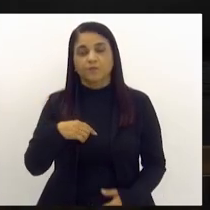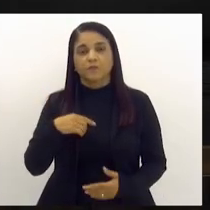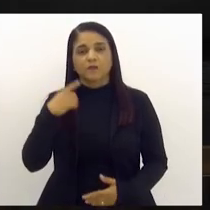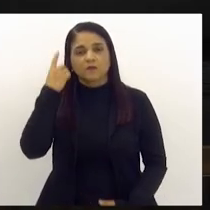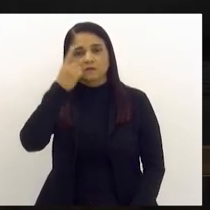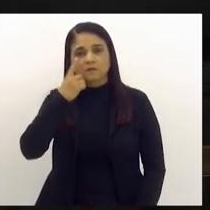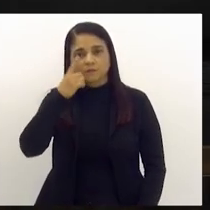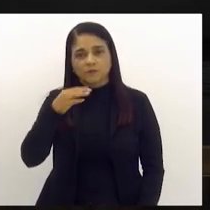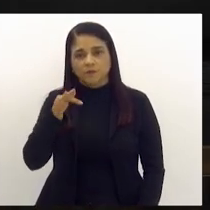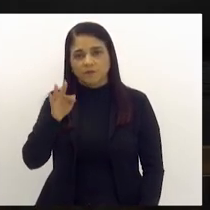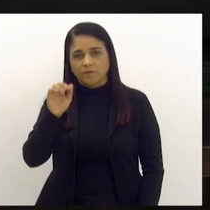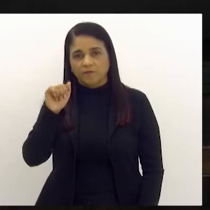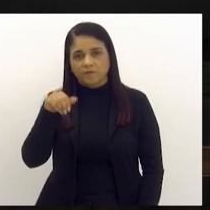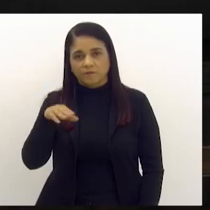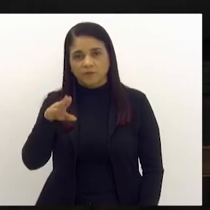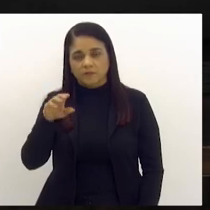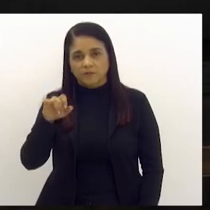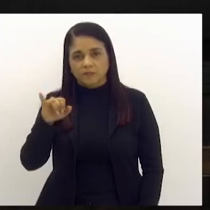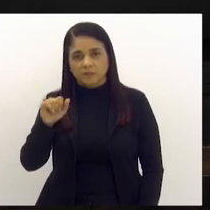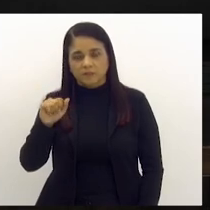Deputada Franciane Mota.